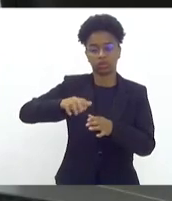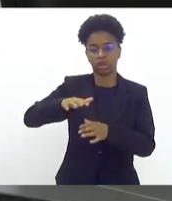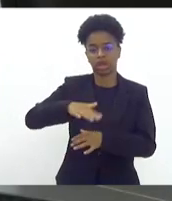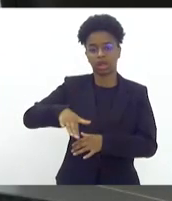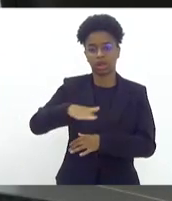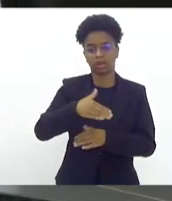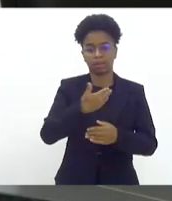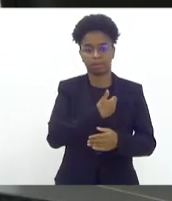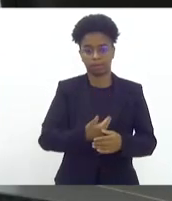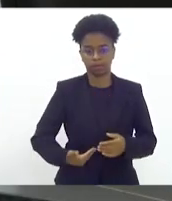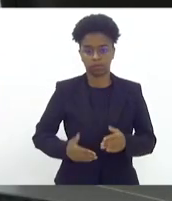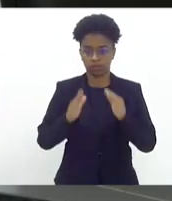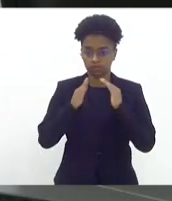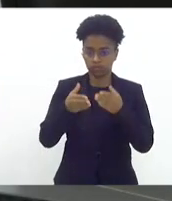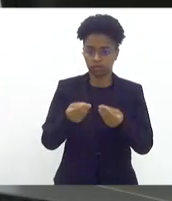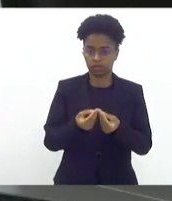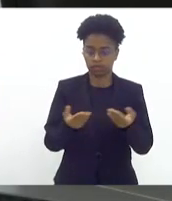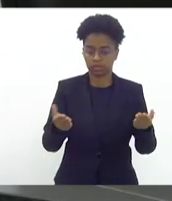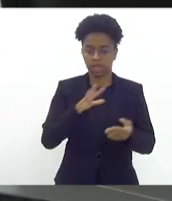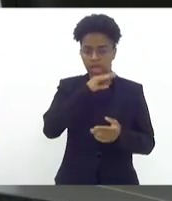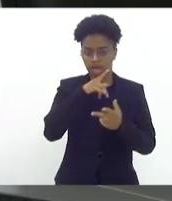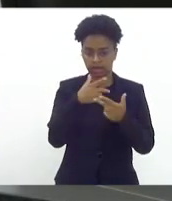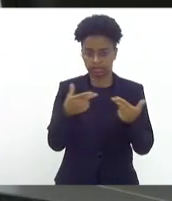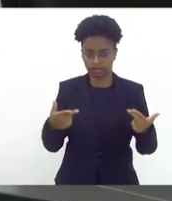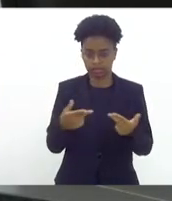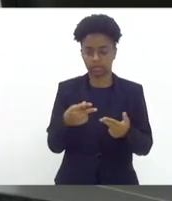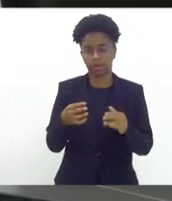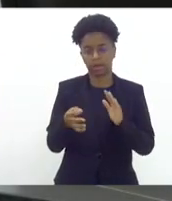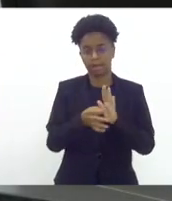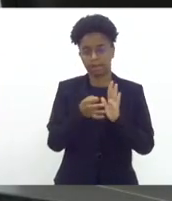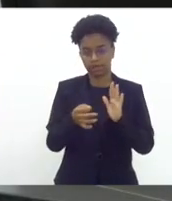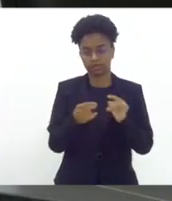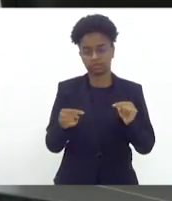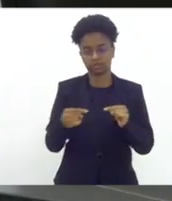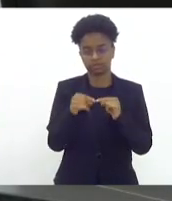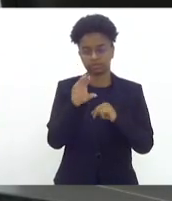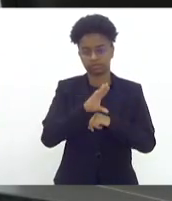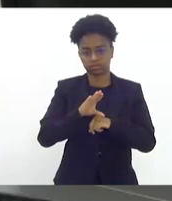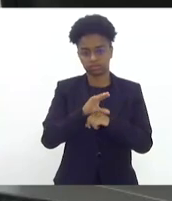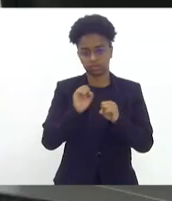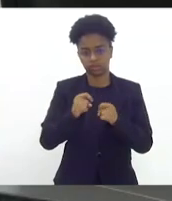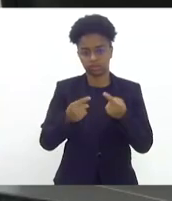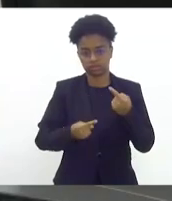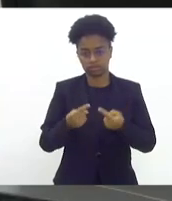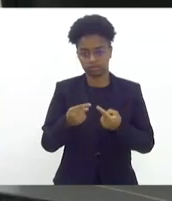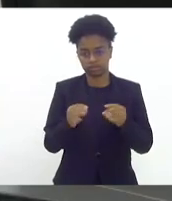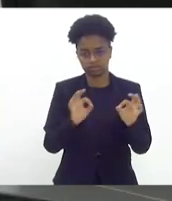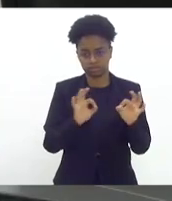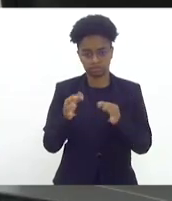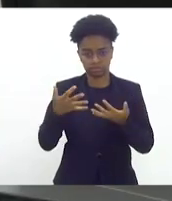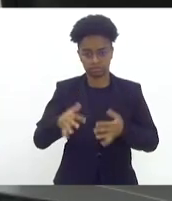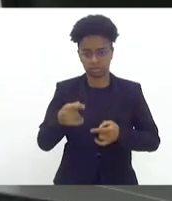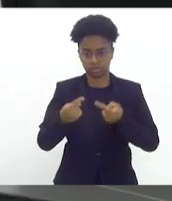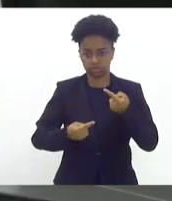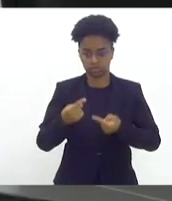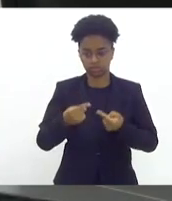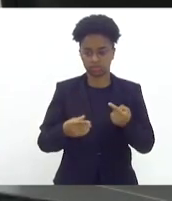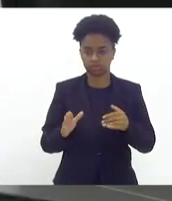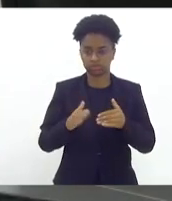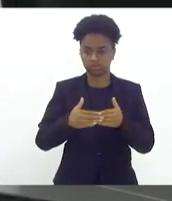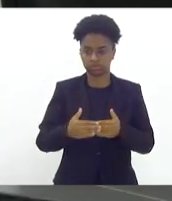a animais. Parecer do deputado Filipinho Raves é pela constitucionalidade em discussão. Não havendo quem queira